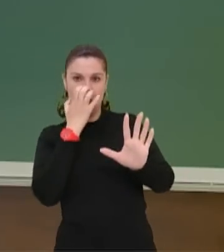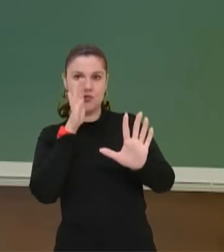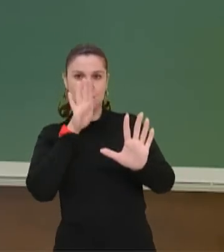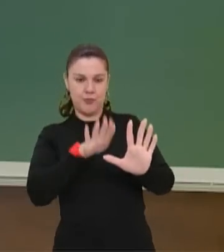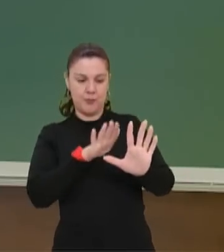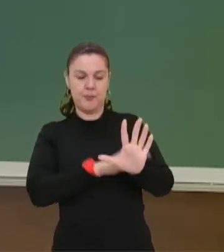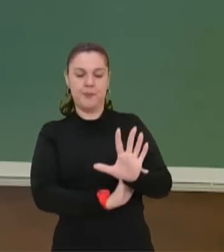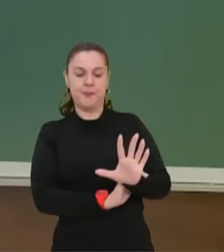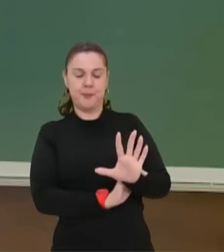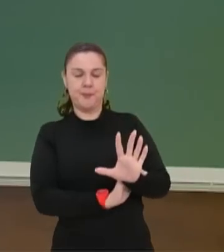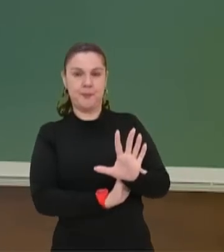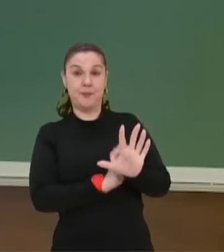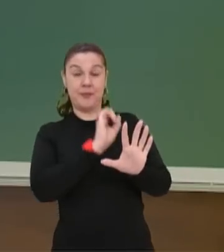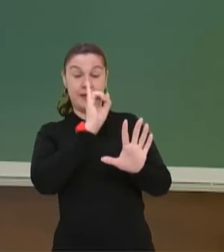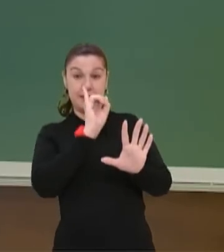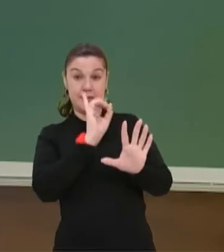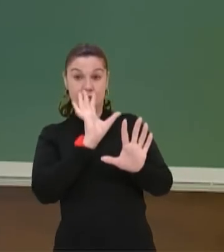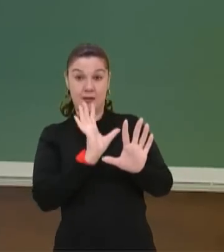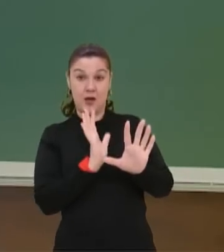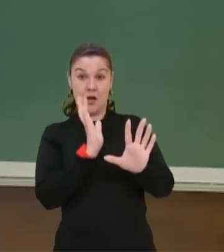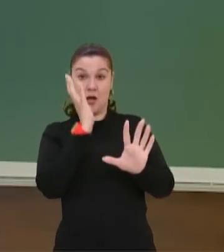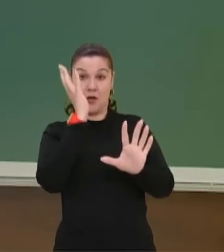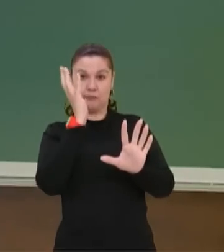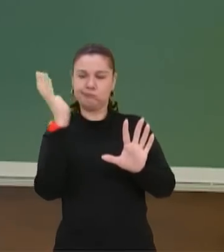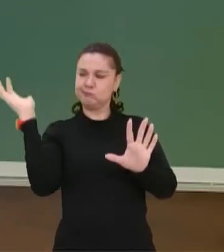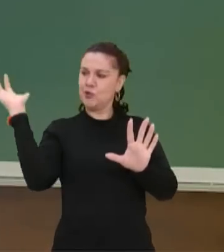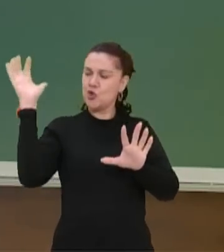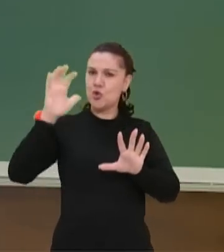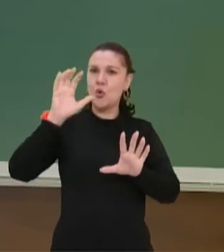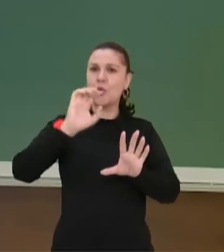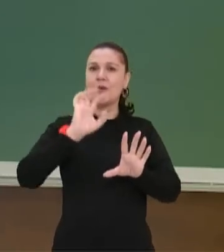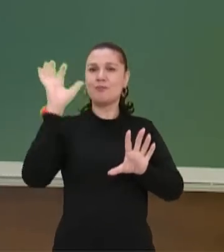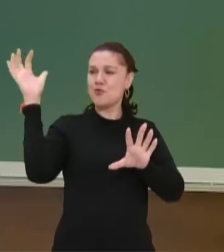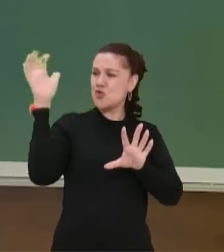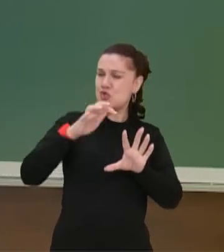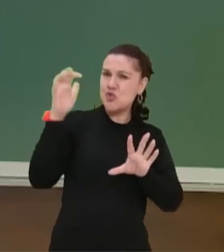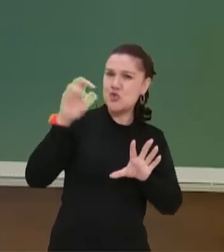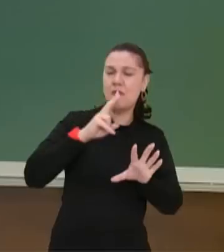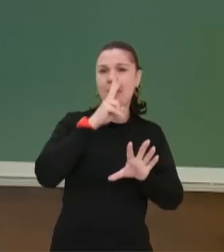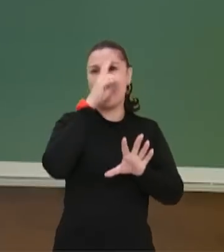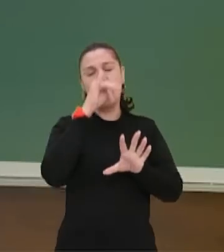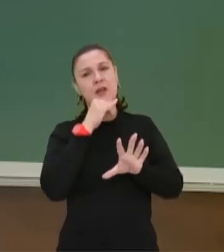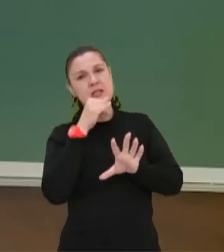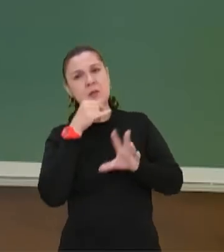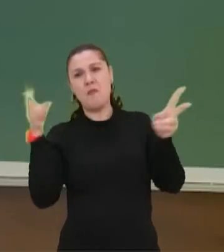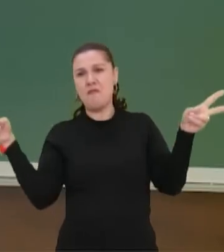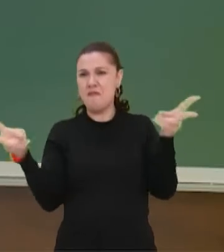decomposto ali, se ele passar pela ação do intemperismo é chuva forte,